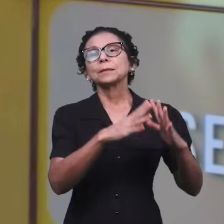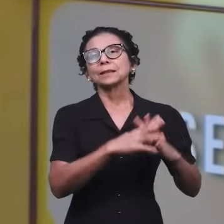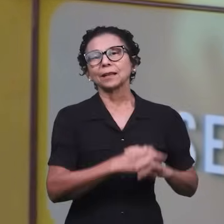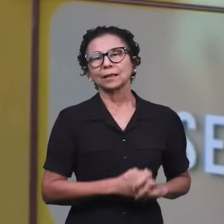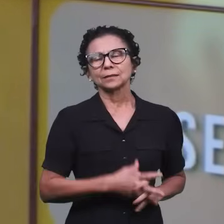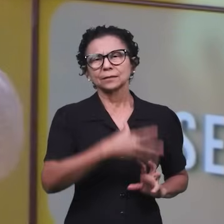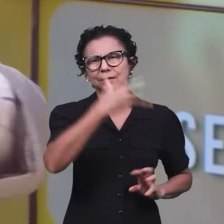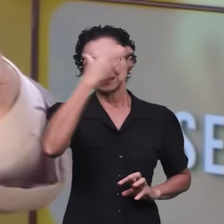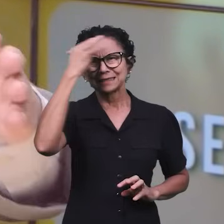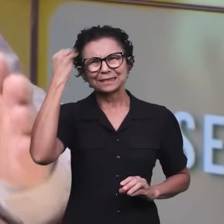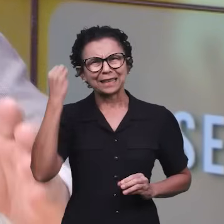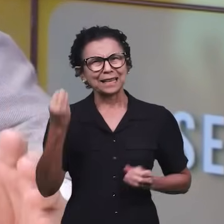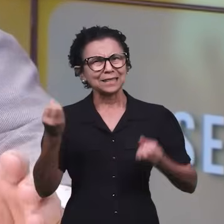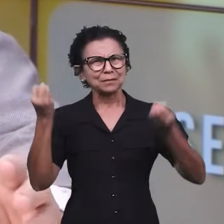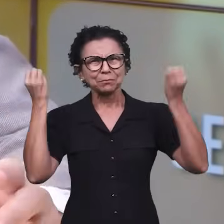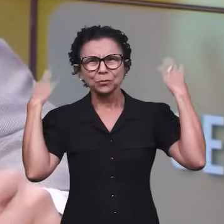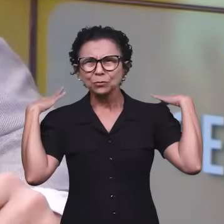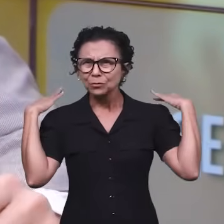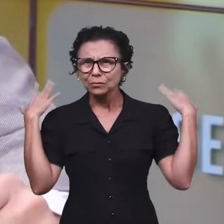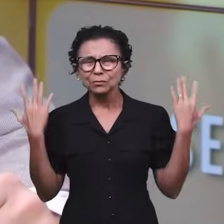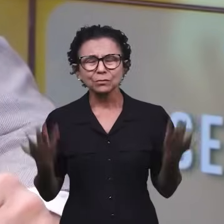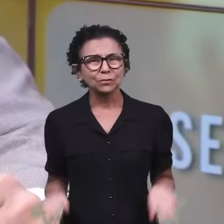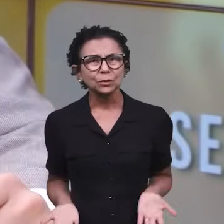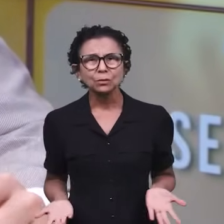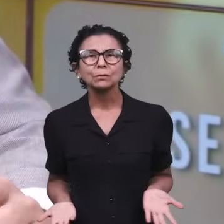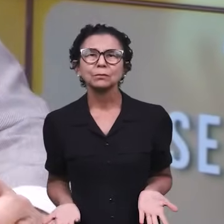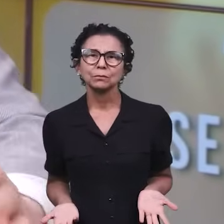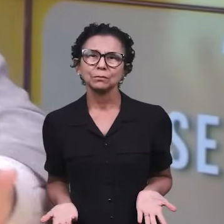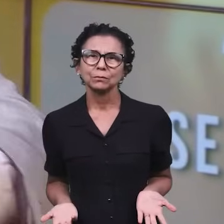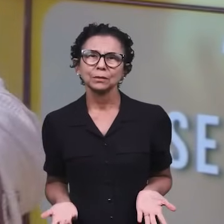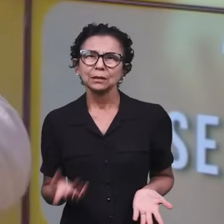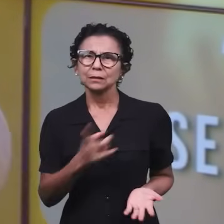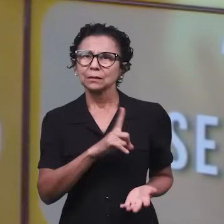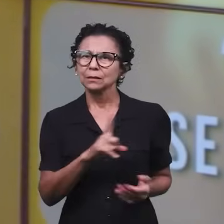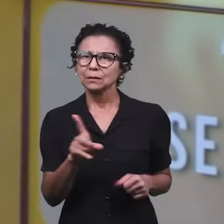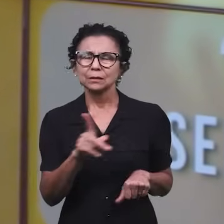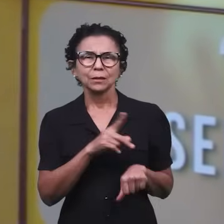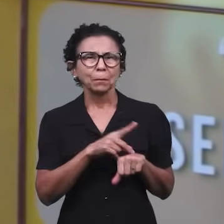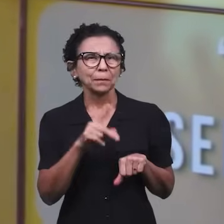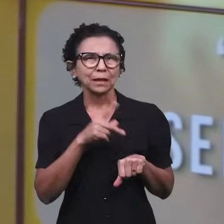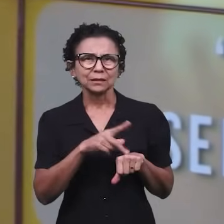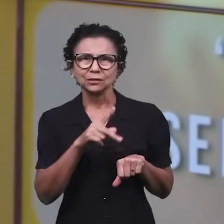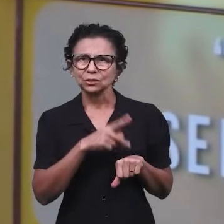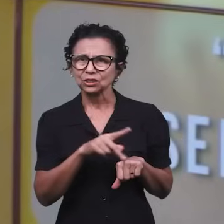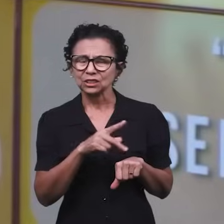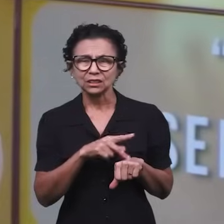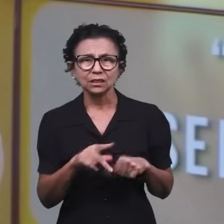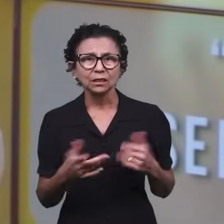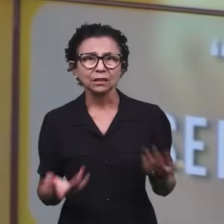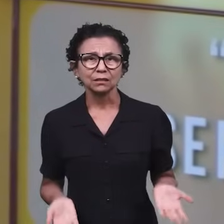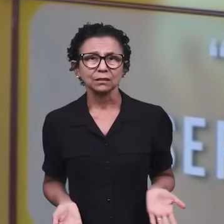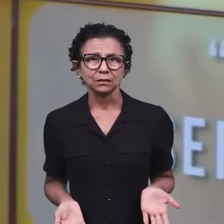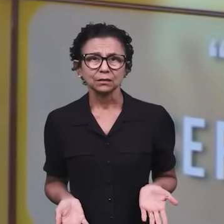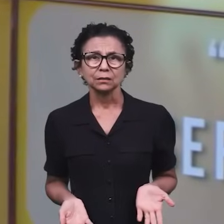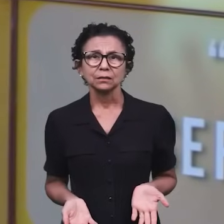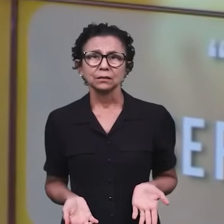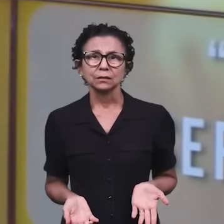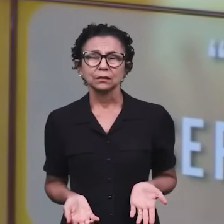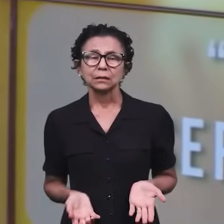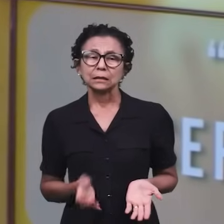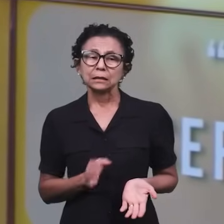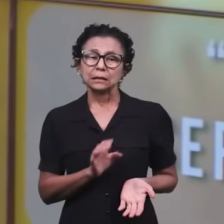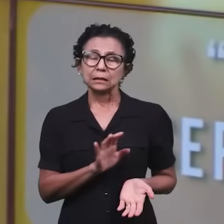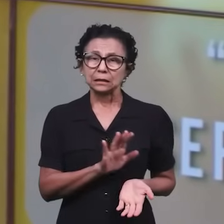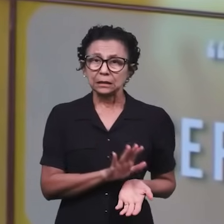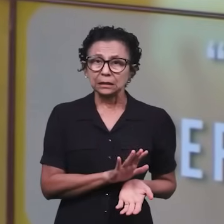valorizada. O esconder ali de Raabe fala dessa valorização que ela deu. Não, eu tenho que esconder, eles não